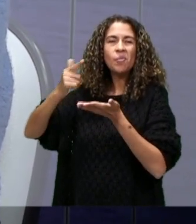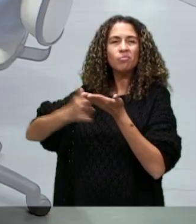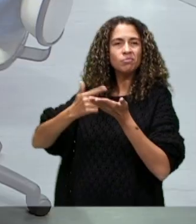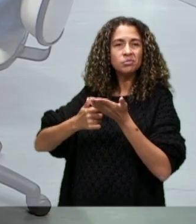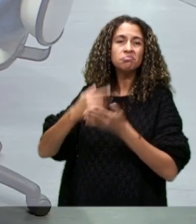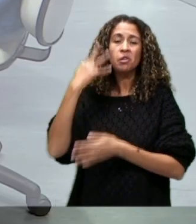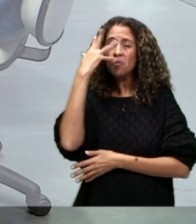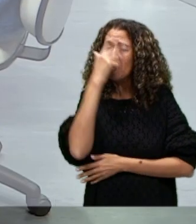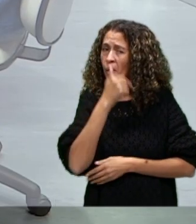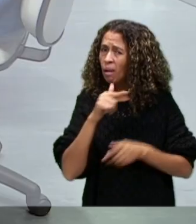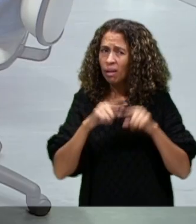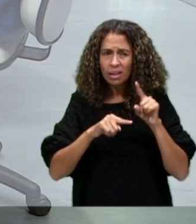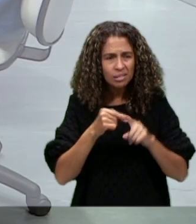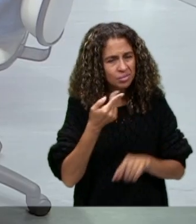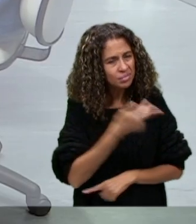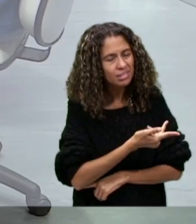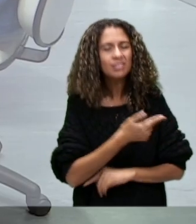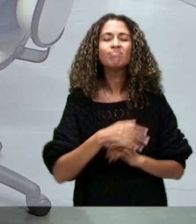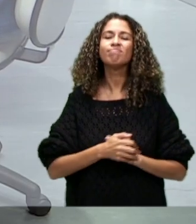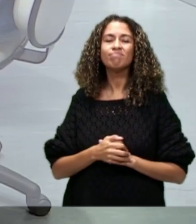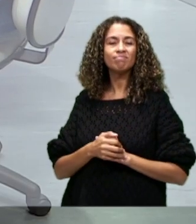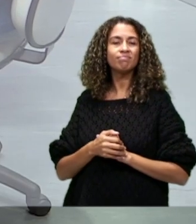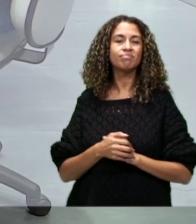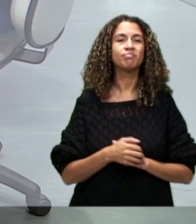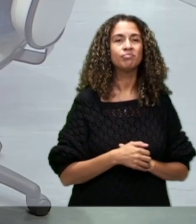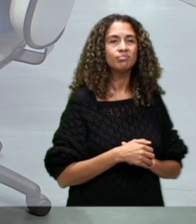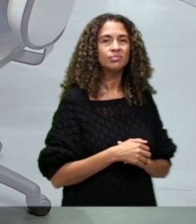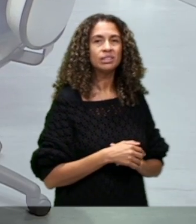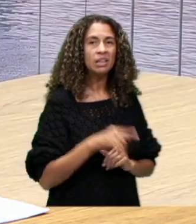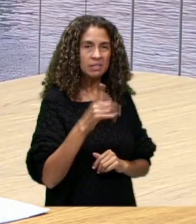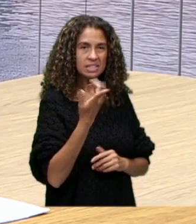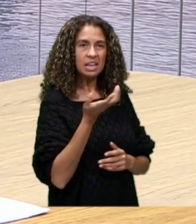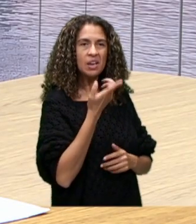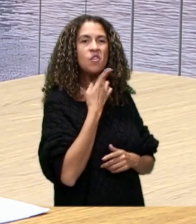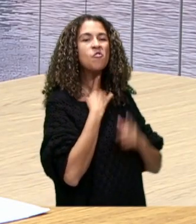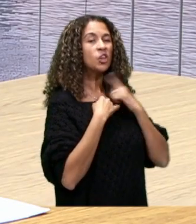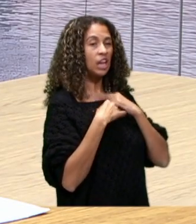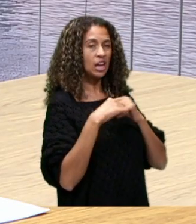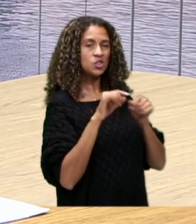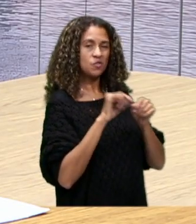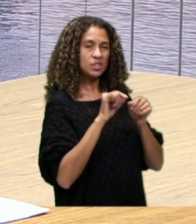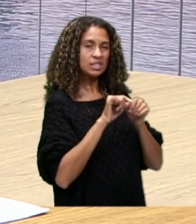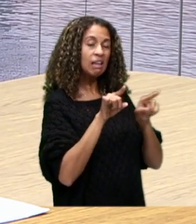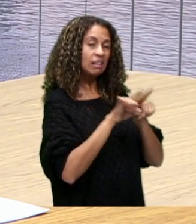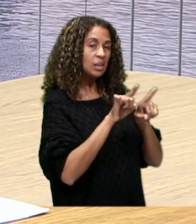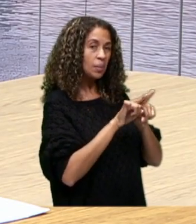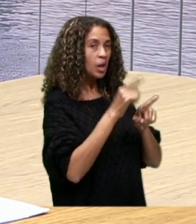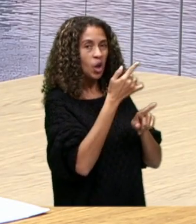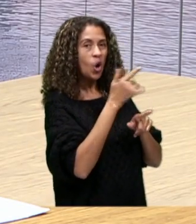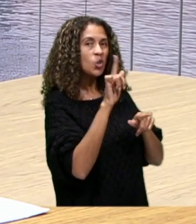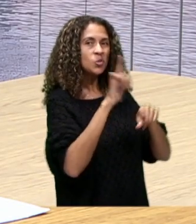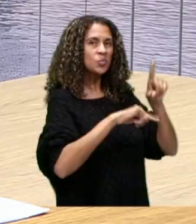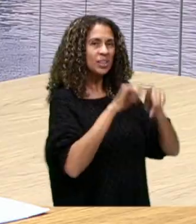lindamente materializado. Não deu vontade, de repente, você fazer um gibi sobre